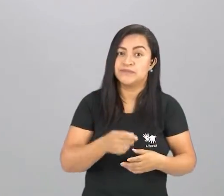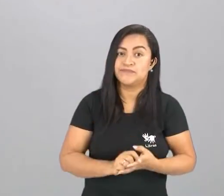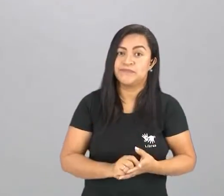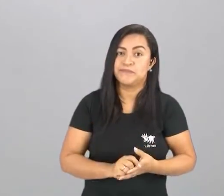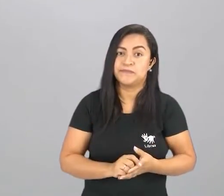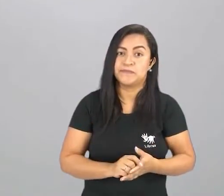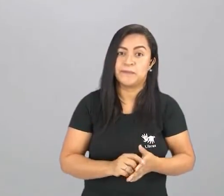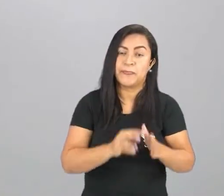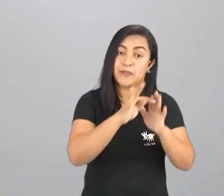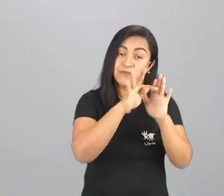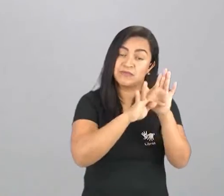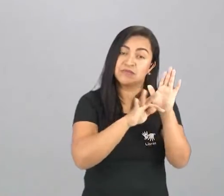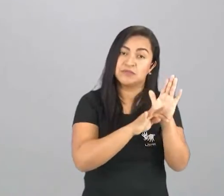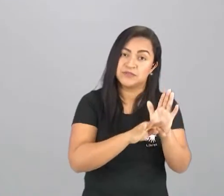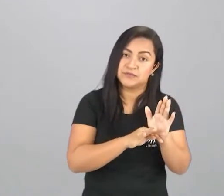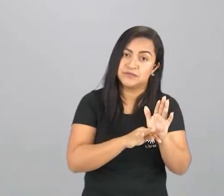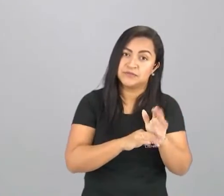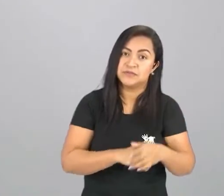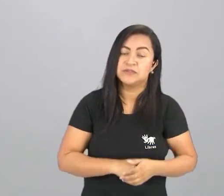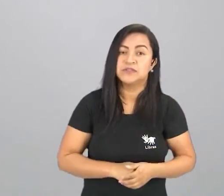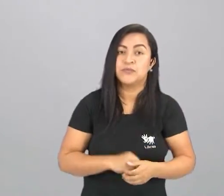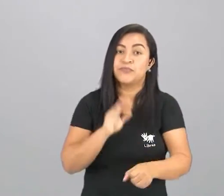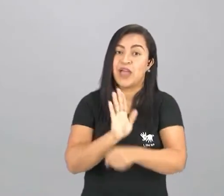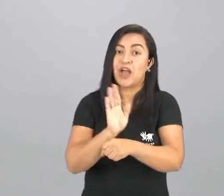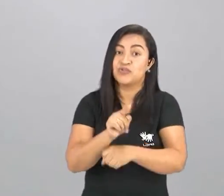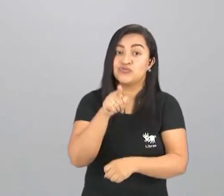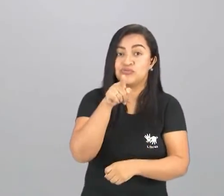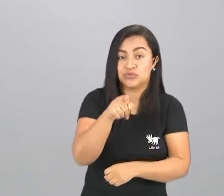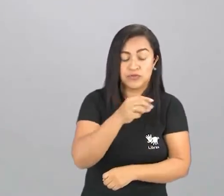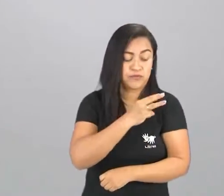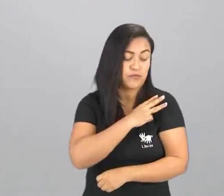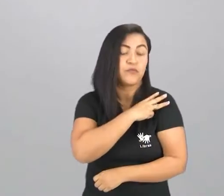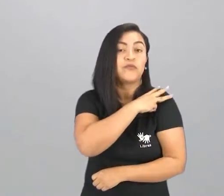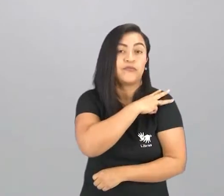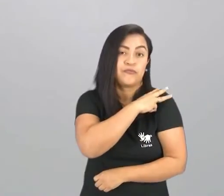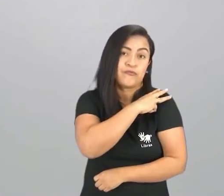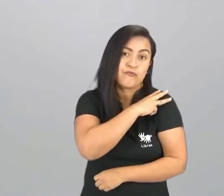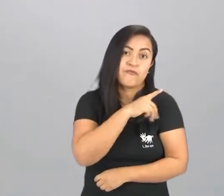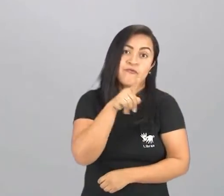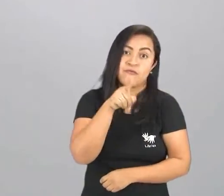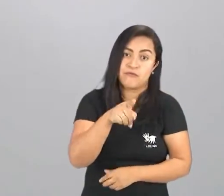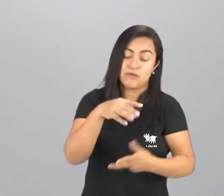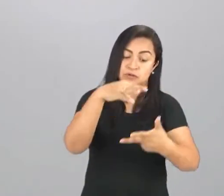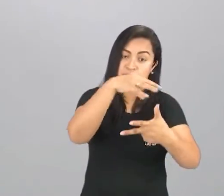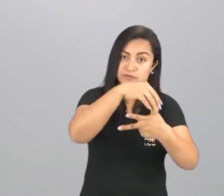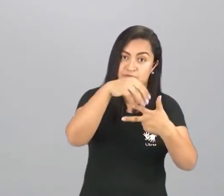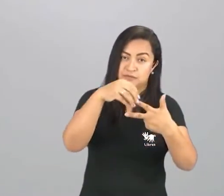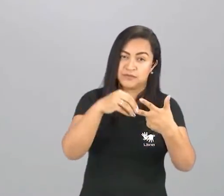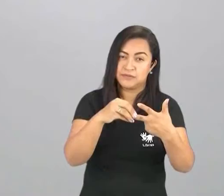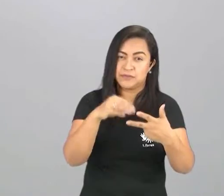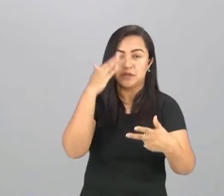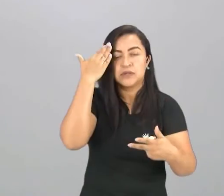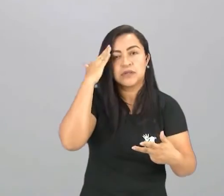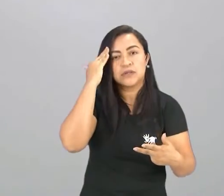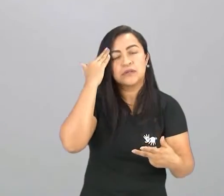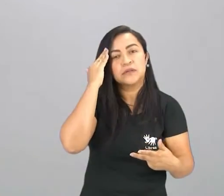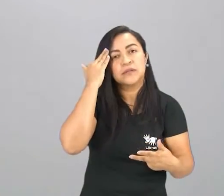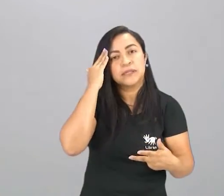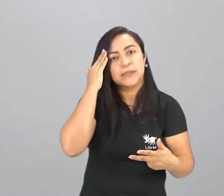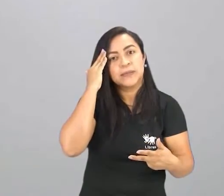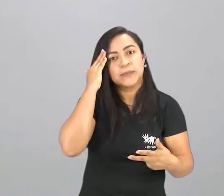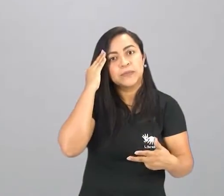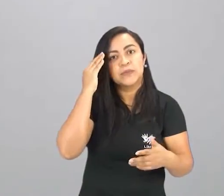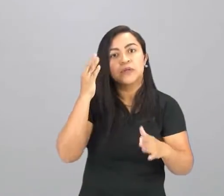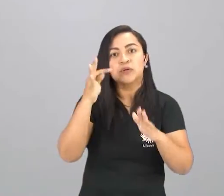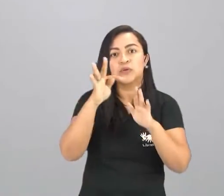serve para você também, aluno da terceira série concludente que vai prestar Enem, para entender melhor os textos que vão estar